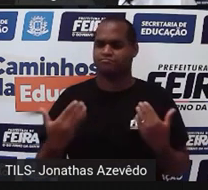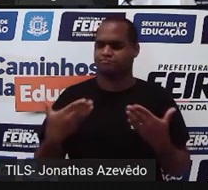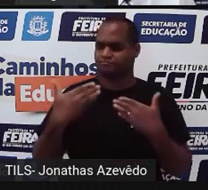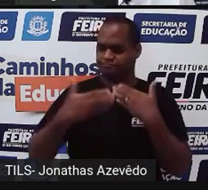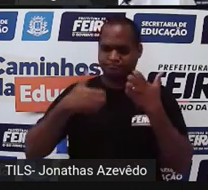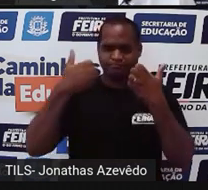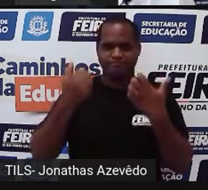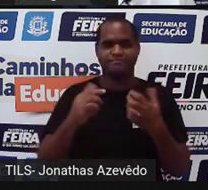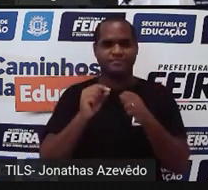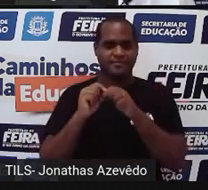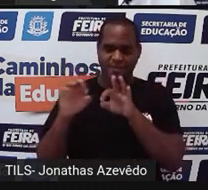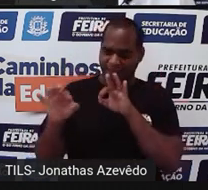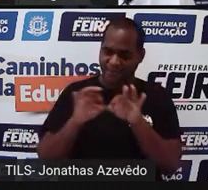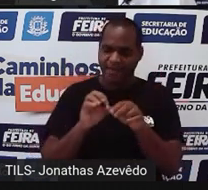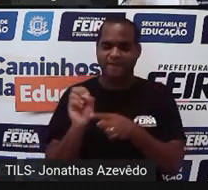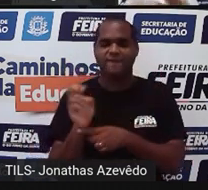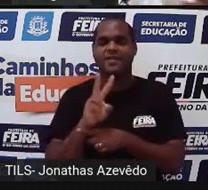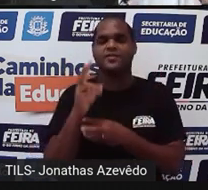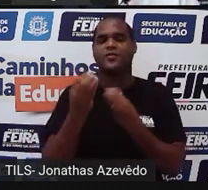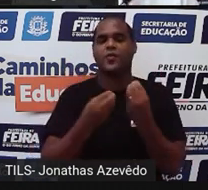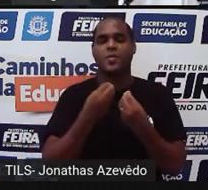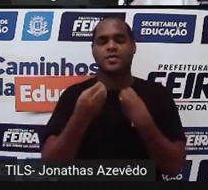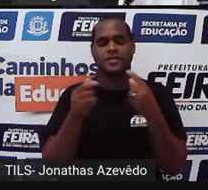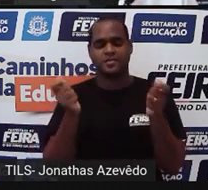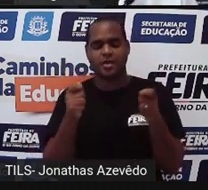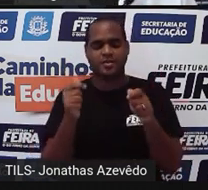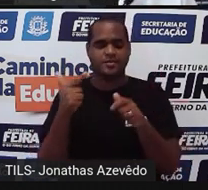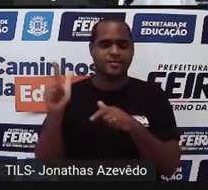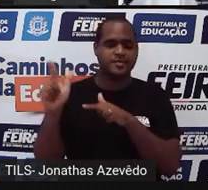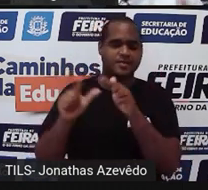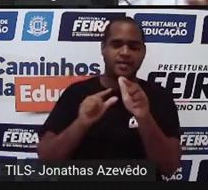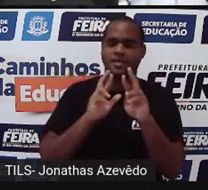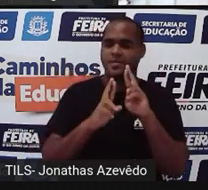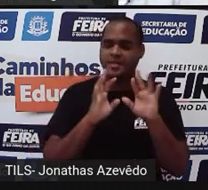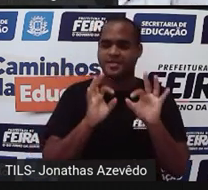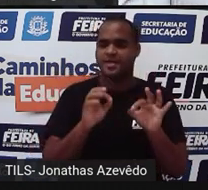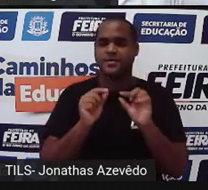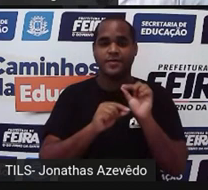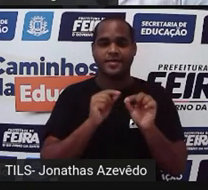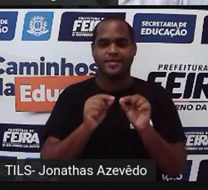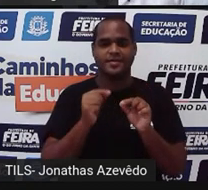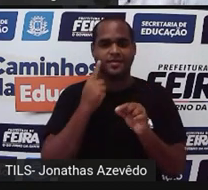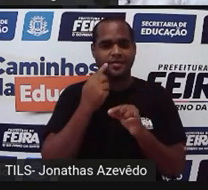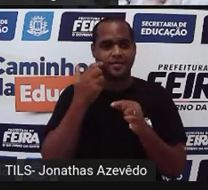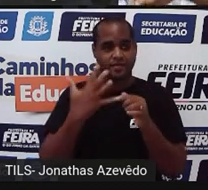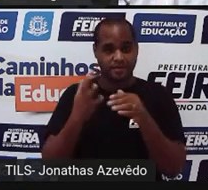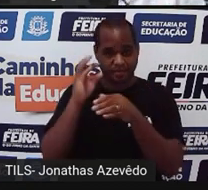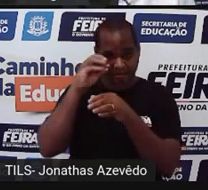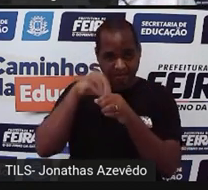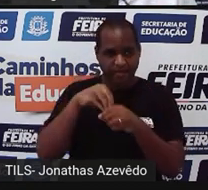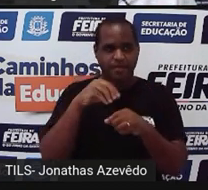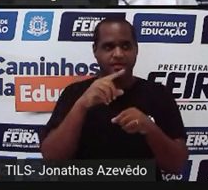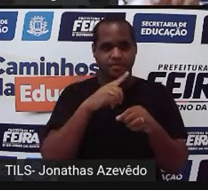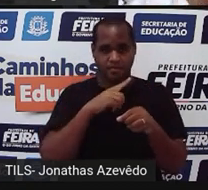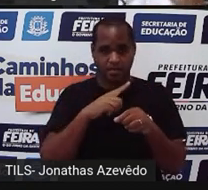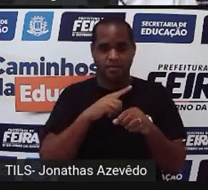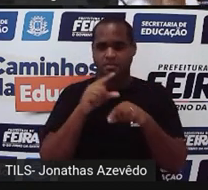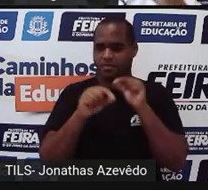que a gente faz com esses valores aí, com essas possibilidades de resposta? A gente joga dentro da outra